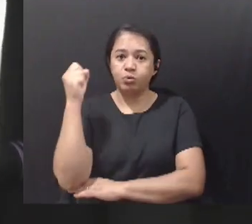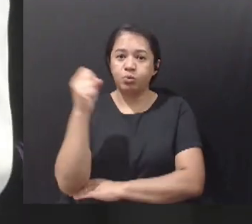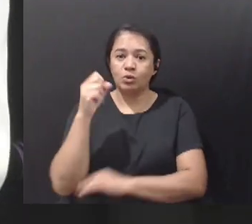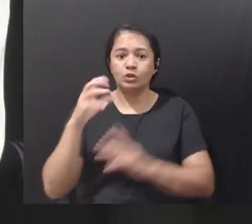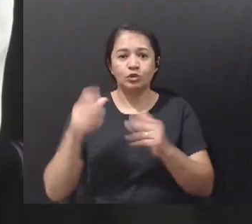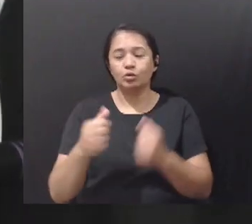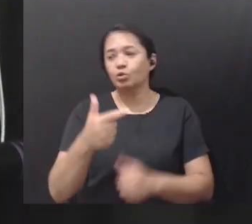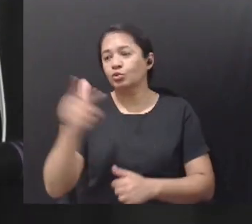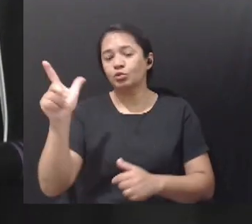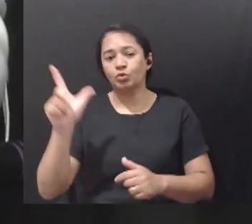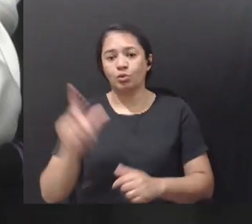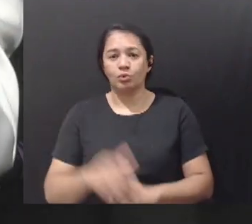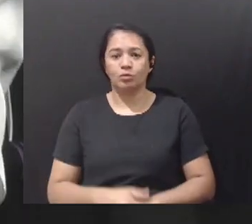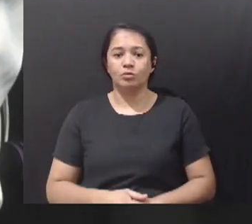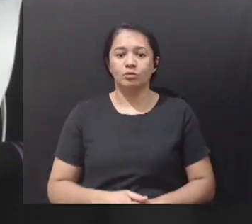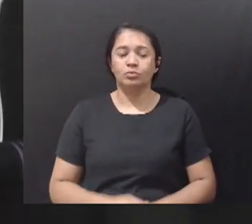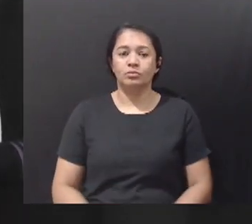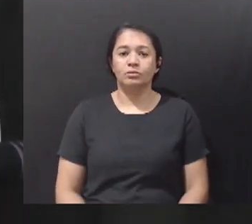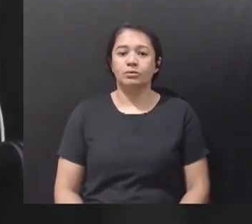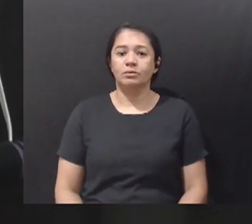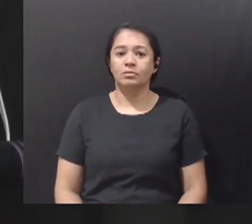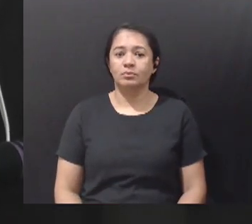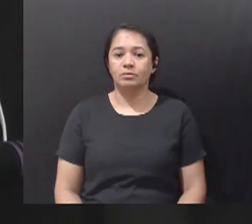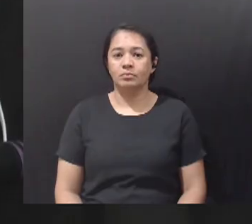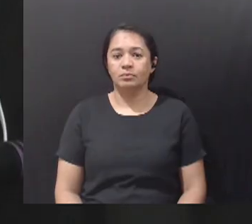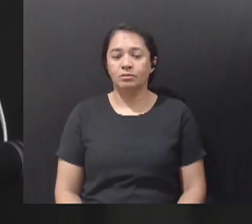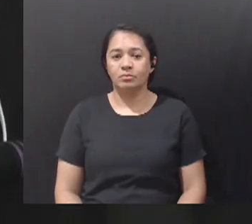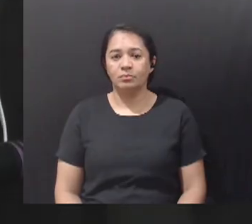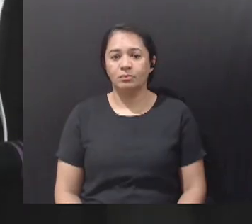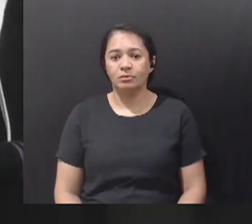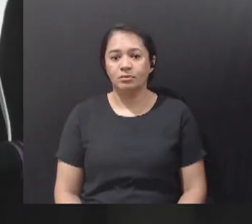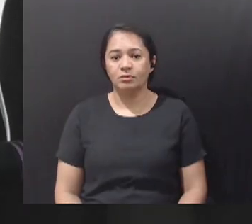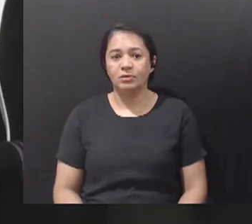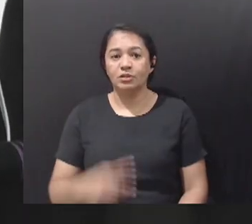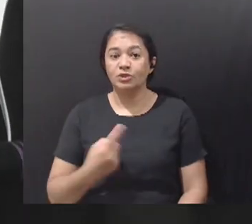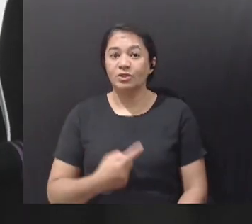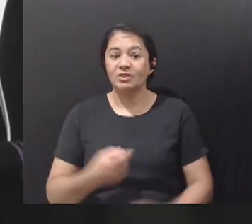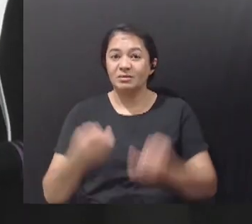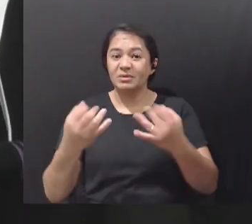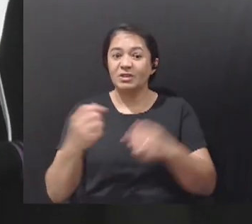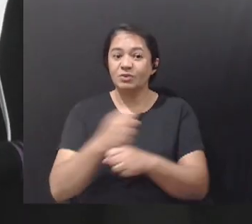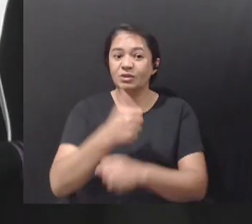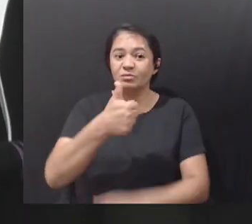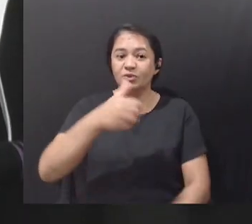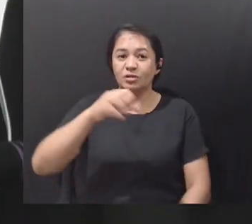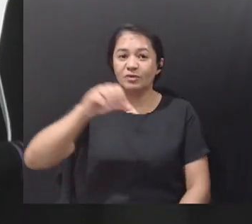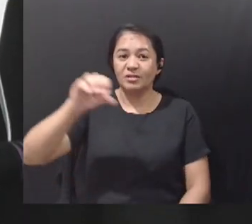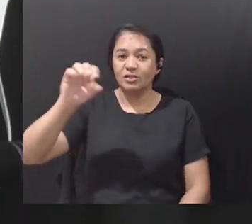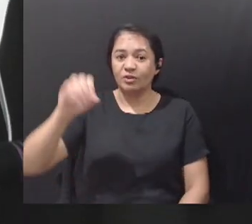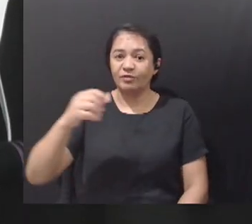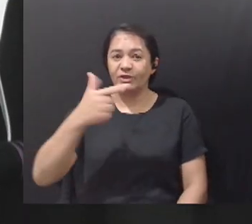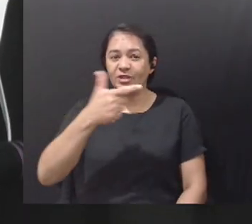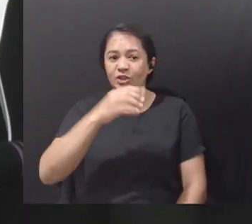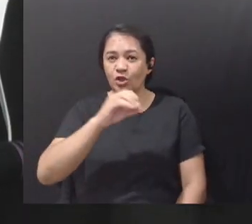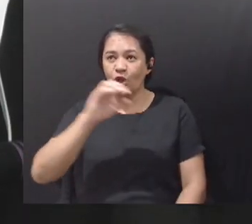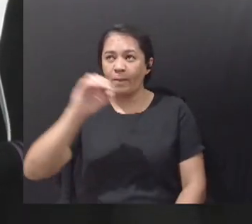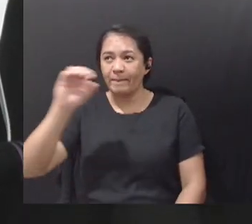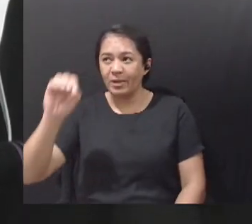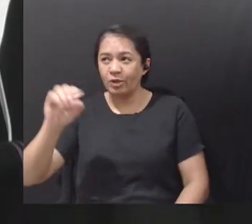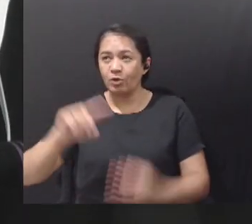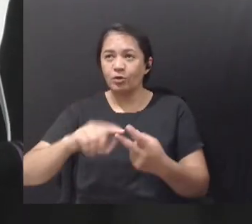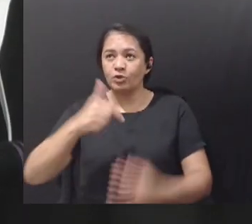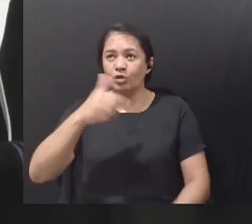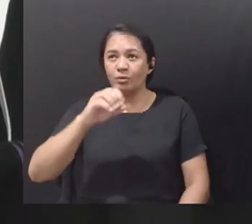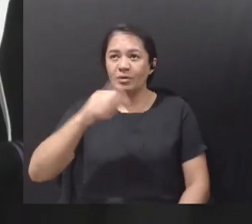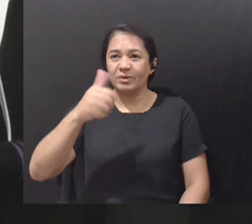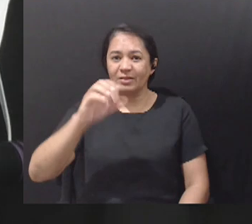tem feminicídio que não seja grave. Então você pensa, nós estamos falando de 90, 2000, 2010, 2020,